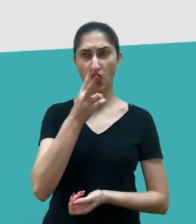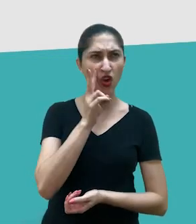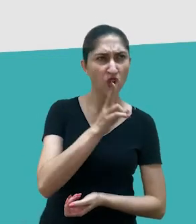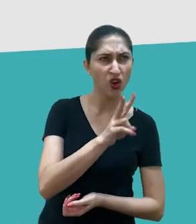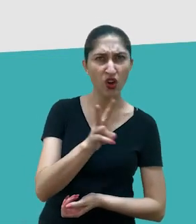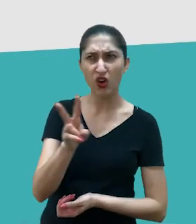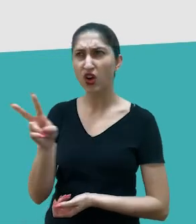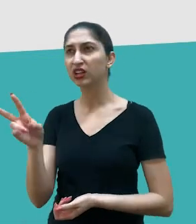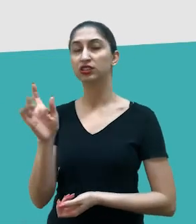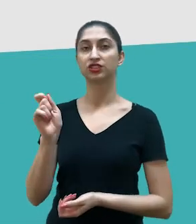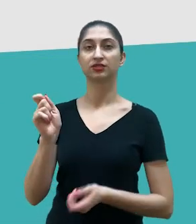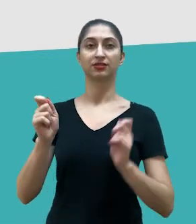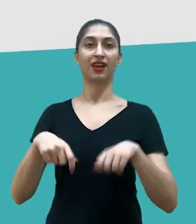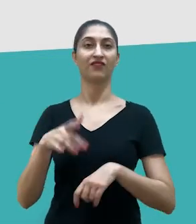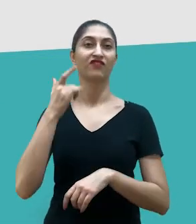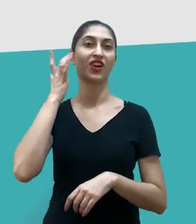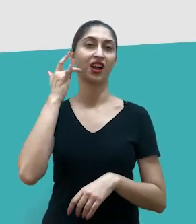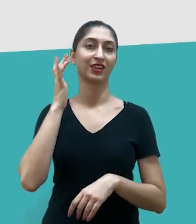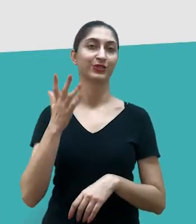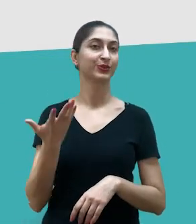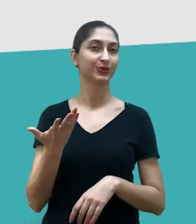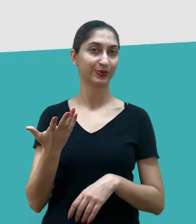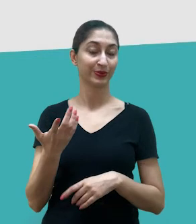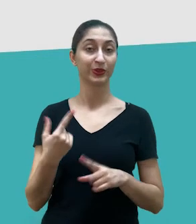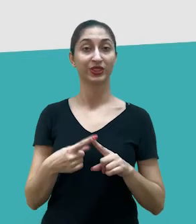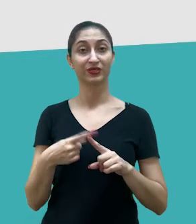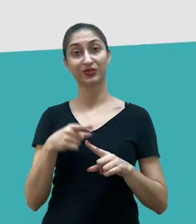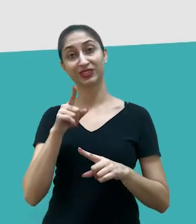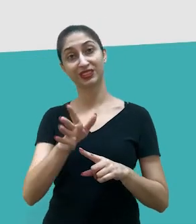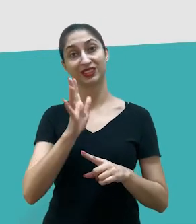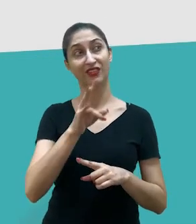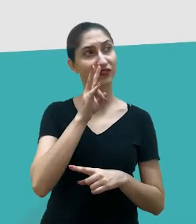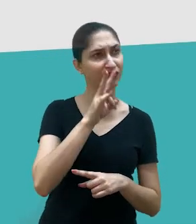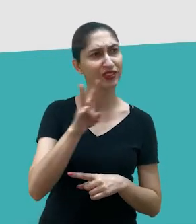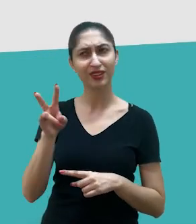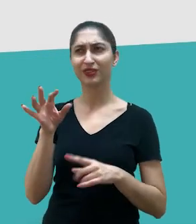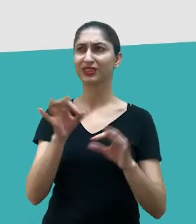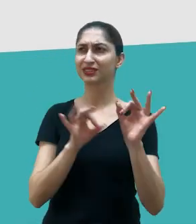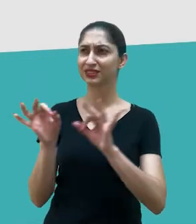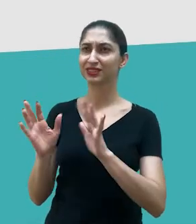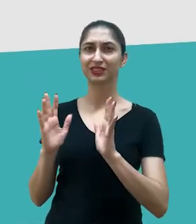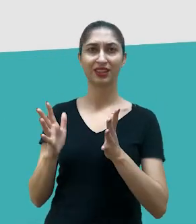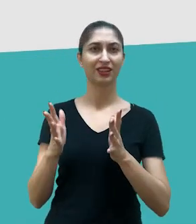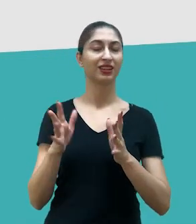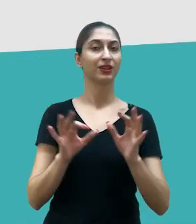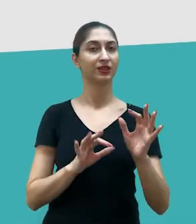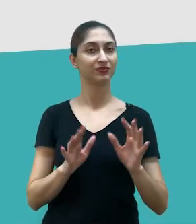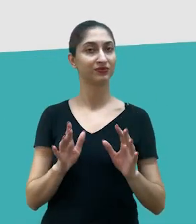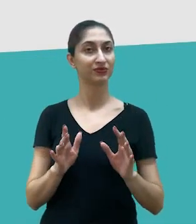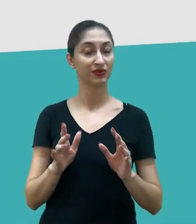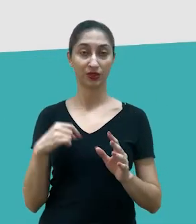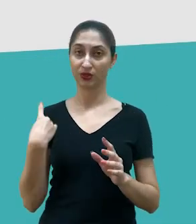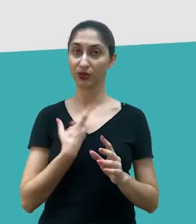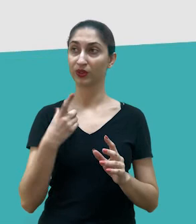já facilita o nosso dia a dia, fica prático, porque a gente já está vendo tudo organizado, tudo arrumado e tudo que a